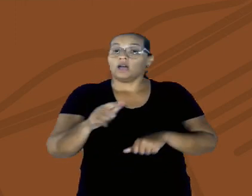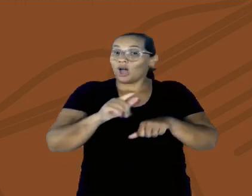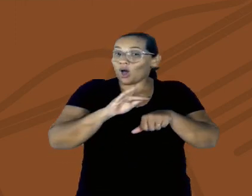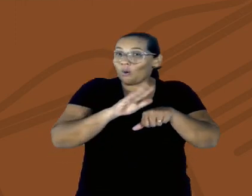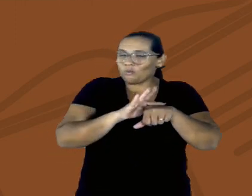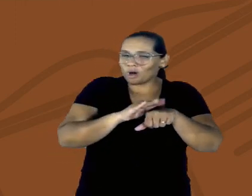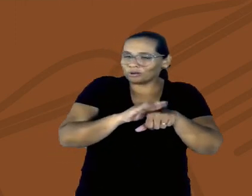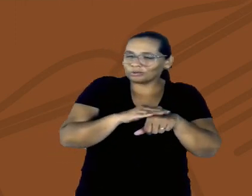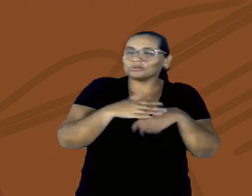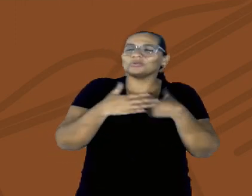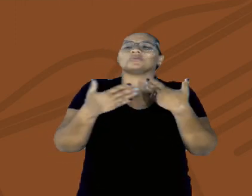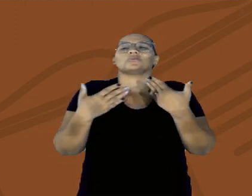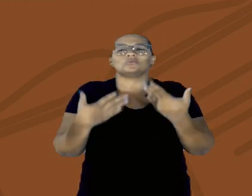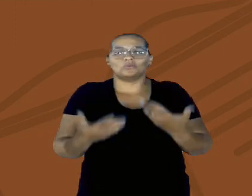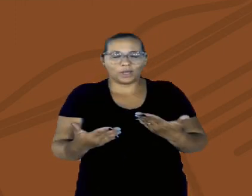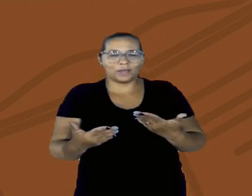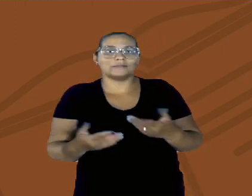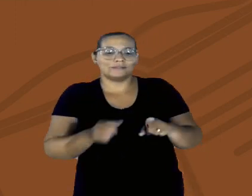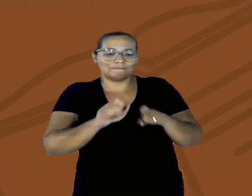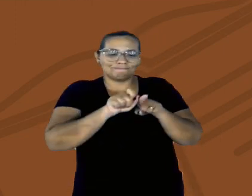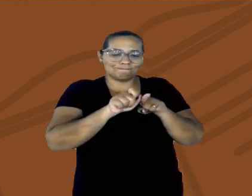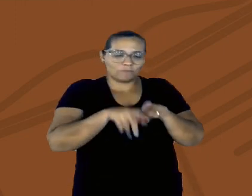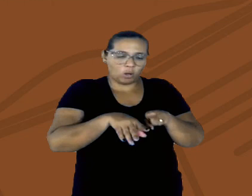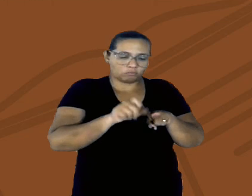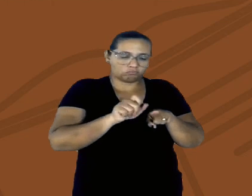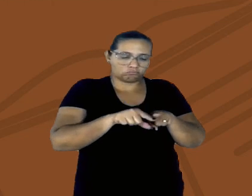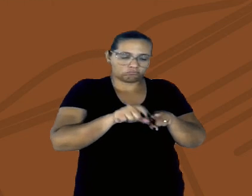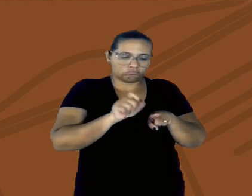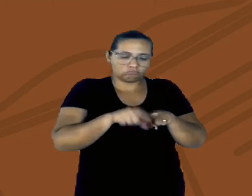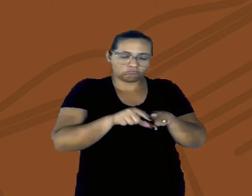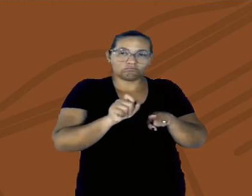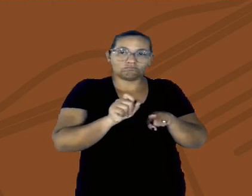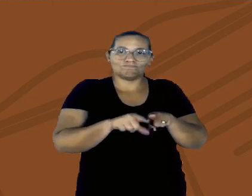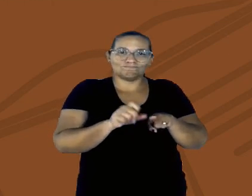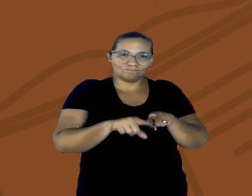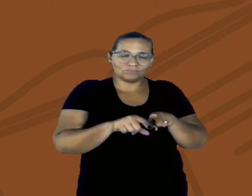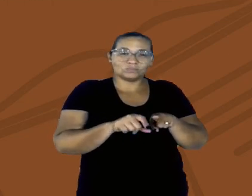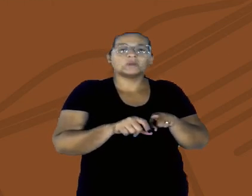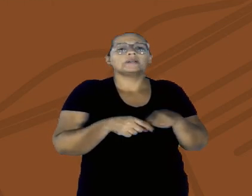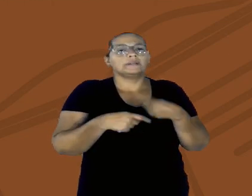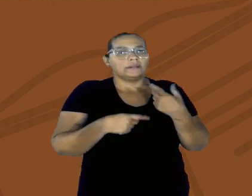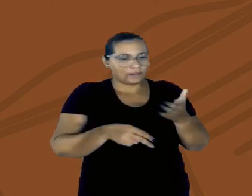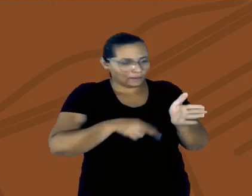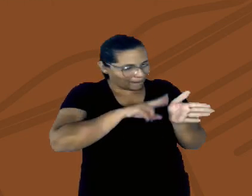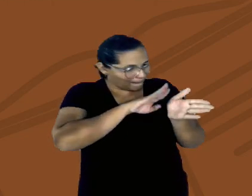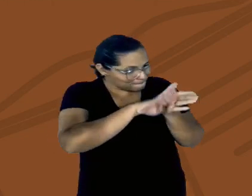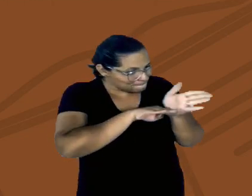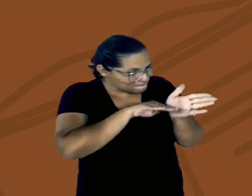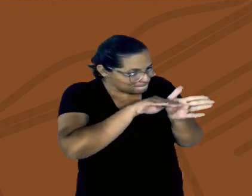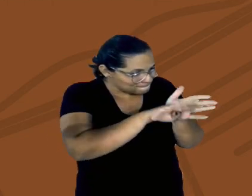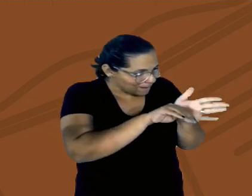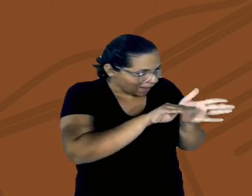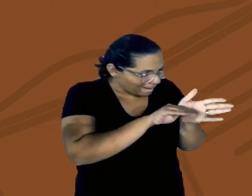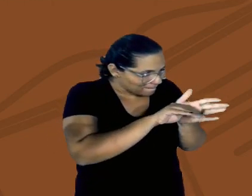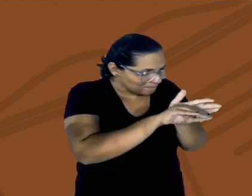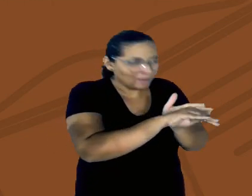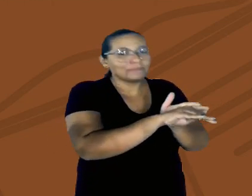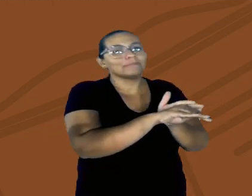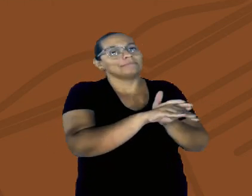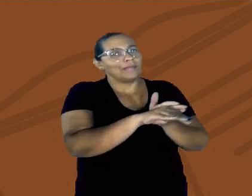uma infecção sexualmente transmissível, né, causada aí por uma bactéria. Muito bem, causada por uma